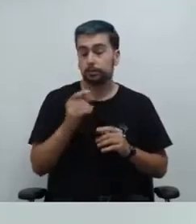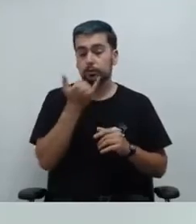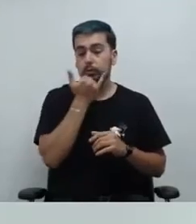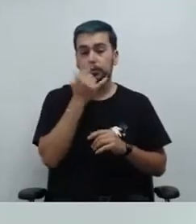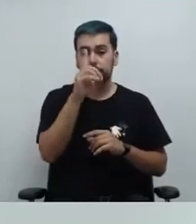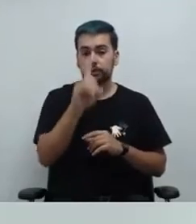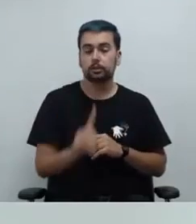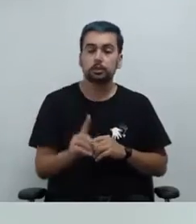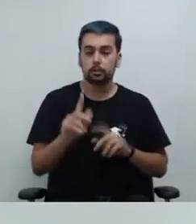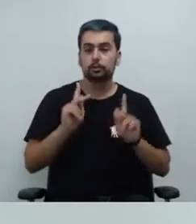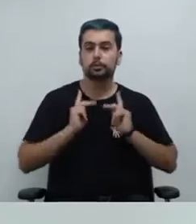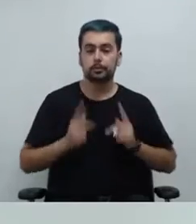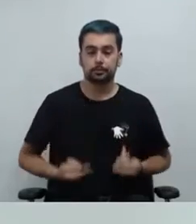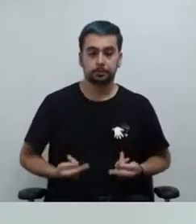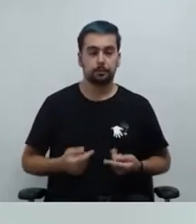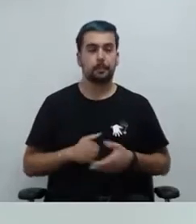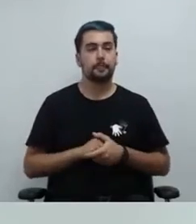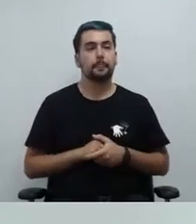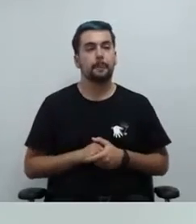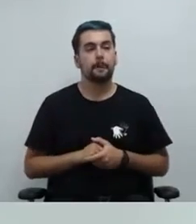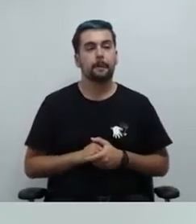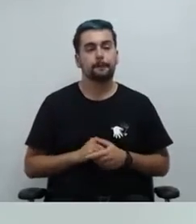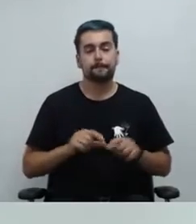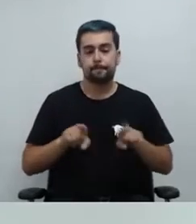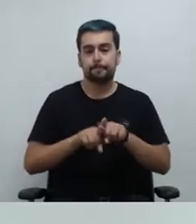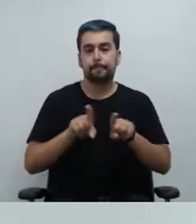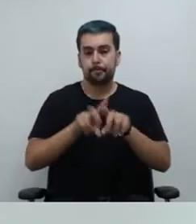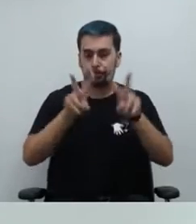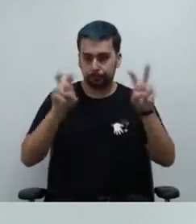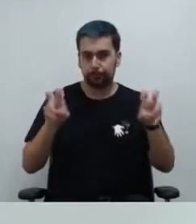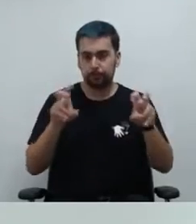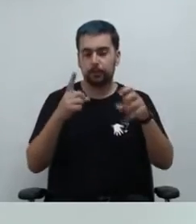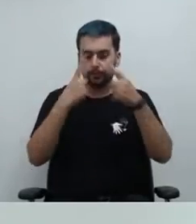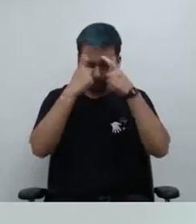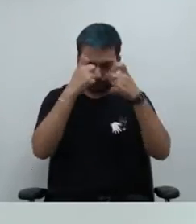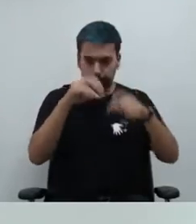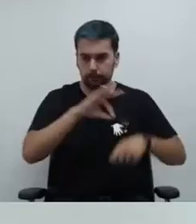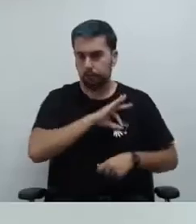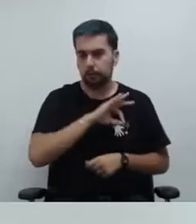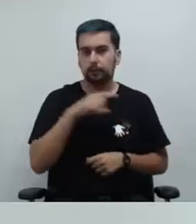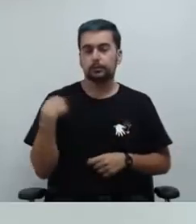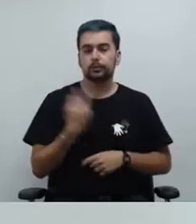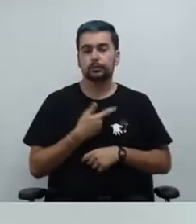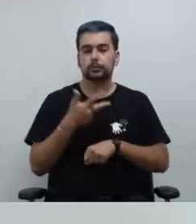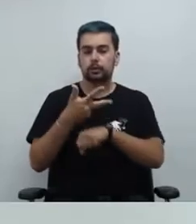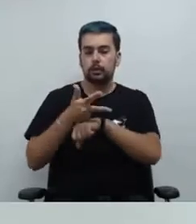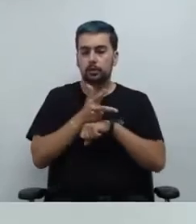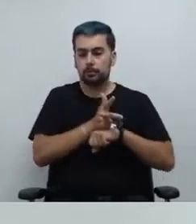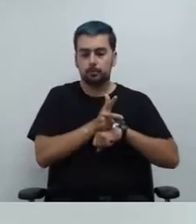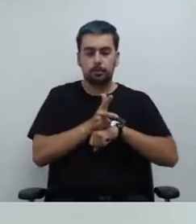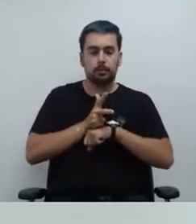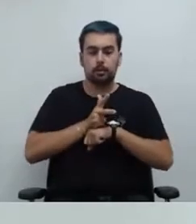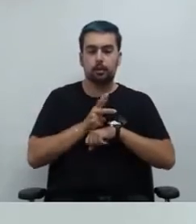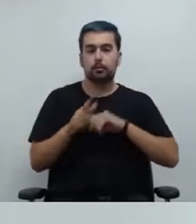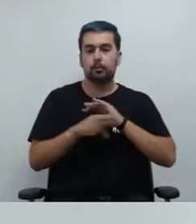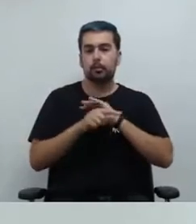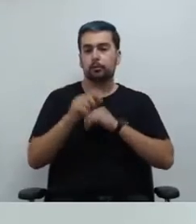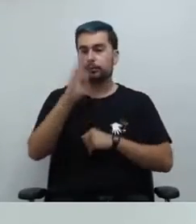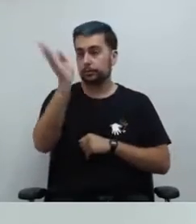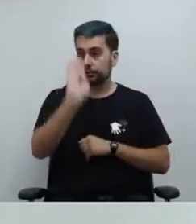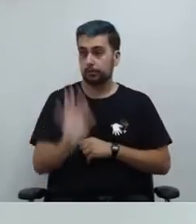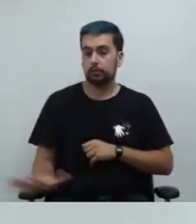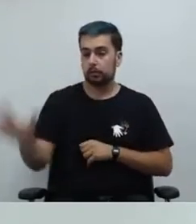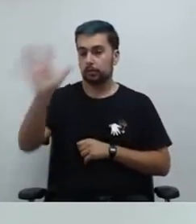incidência estratégica e coletiva no tema da violência policial. Hoje estamos pautando o debate das câmeras corporais em nível, né, nacional,